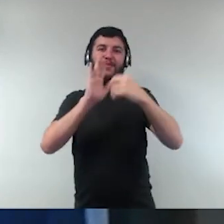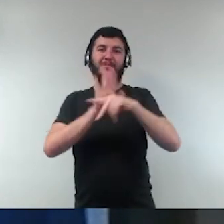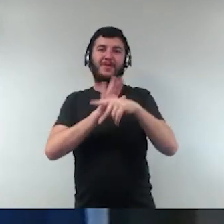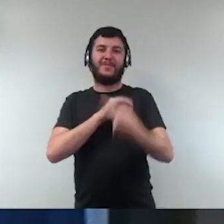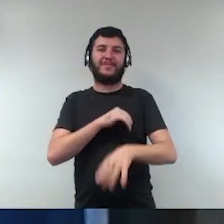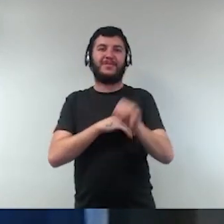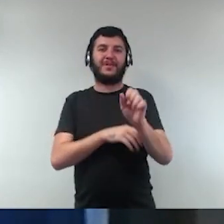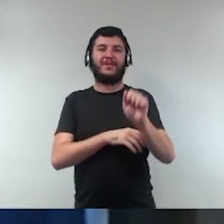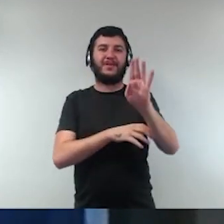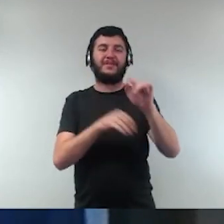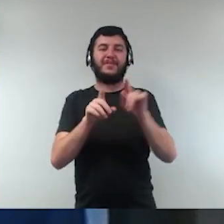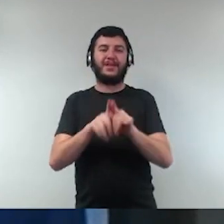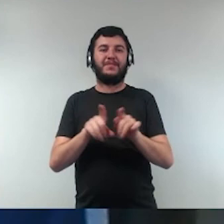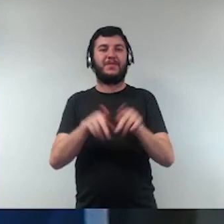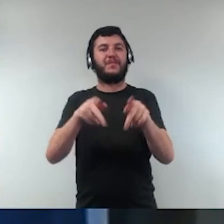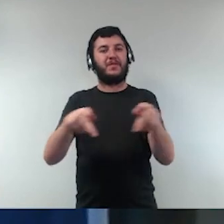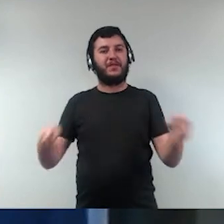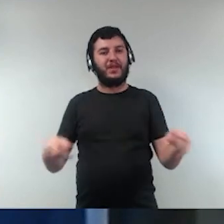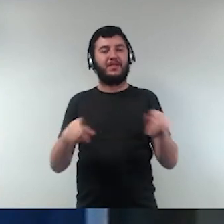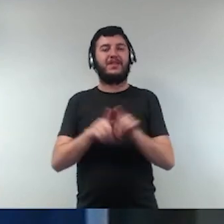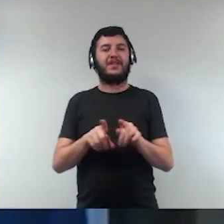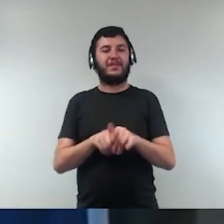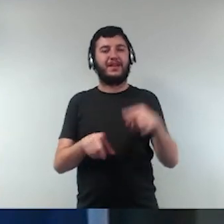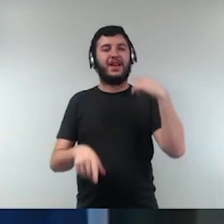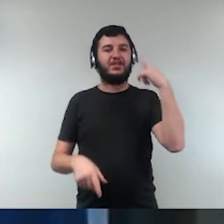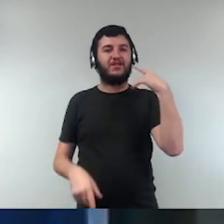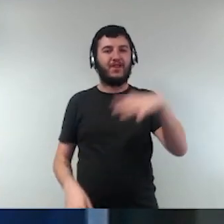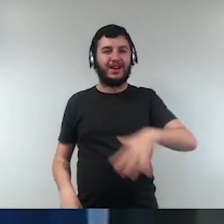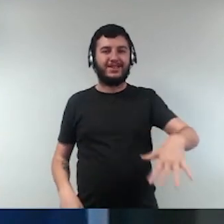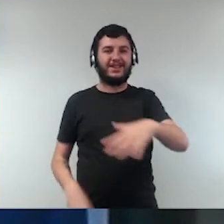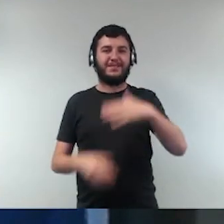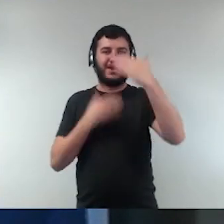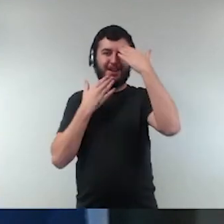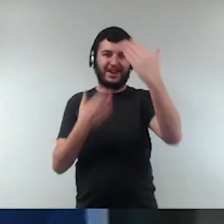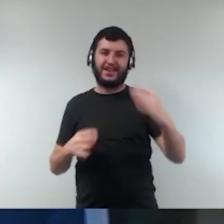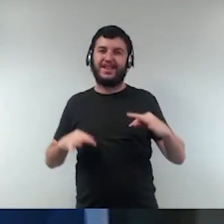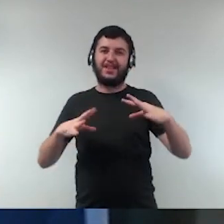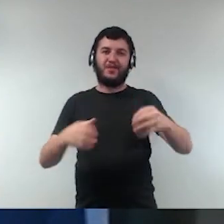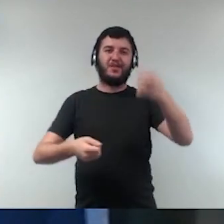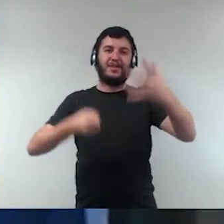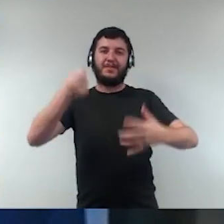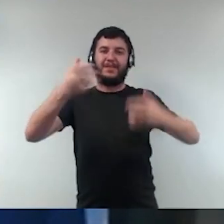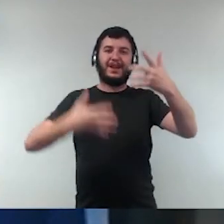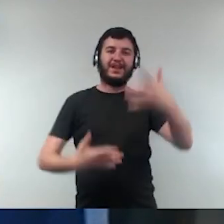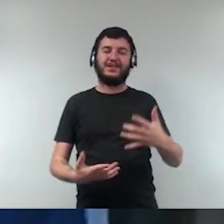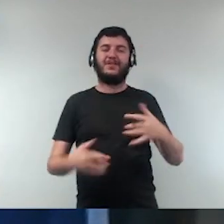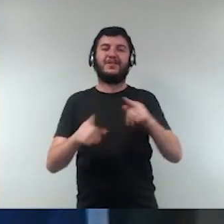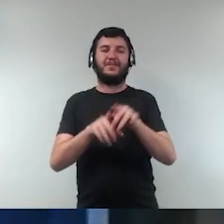para toda a advocacia, e agradeço em nome de todos pelos esclarecimentos, pelos